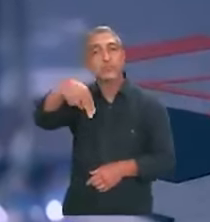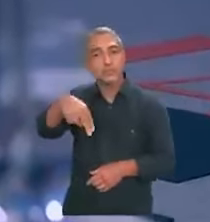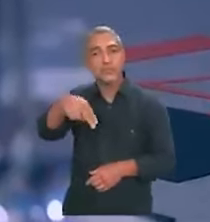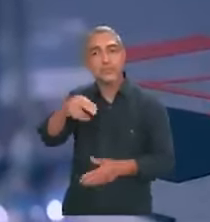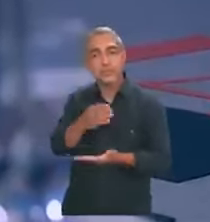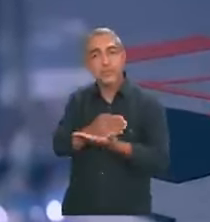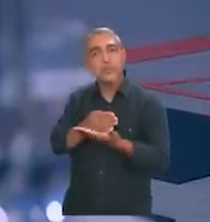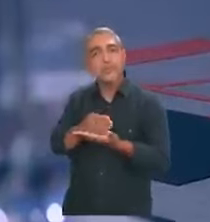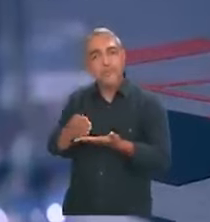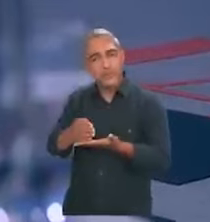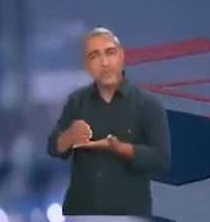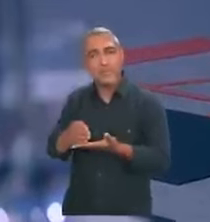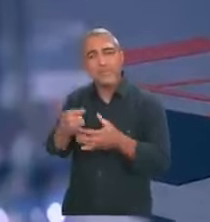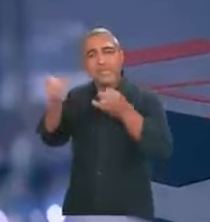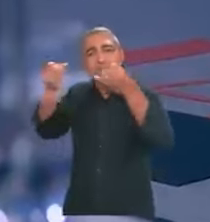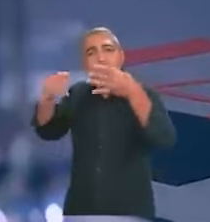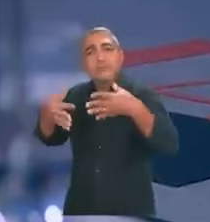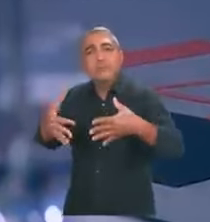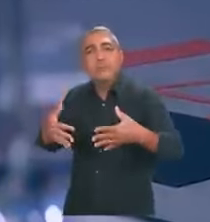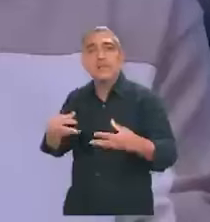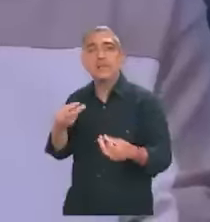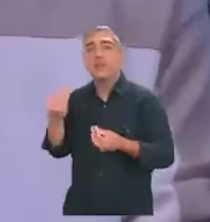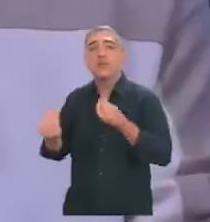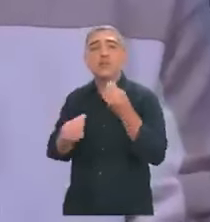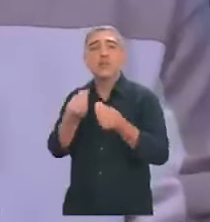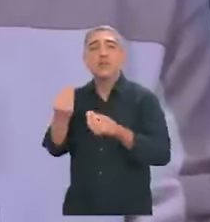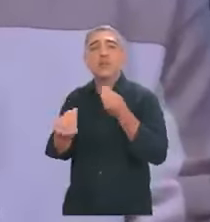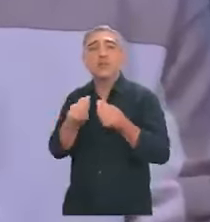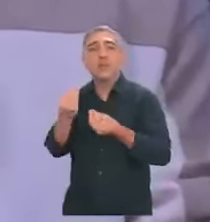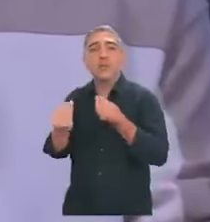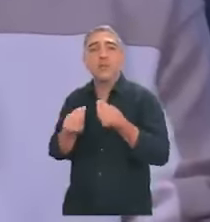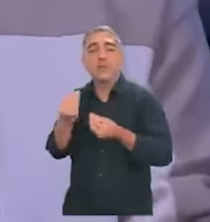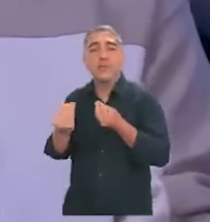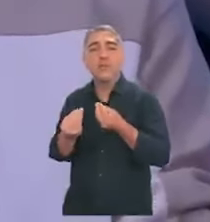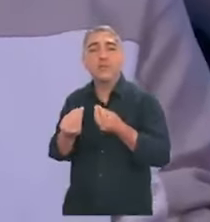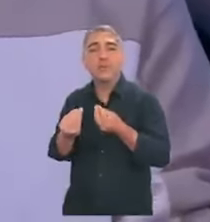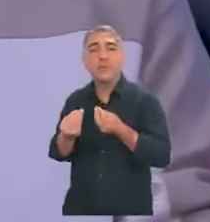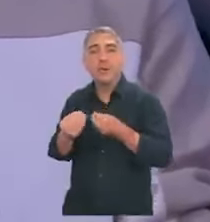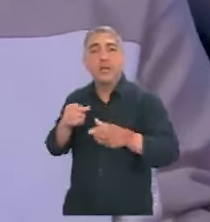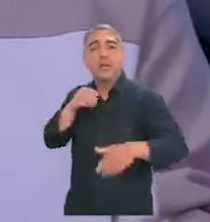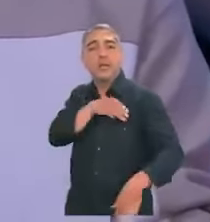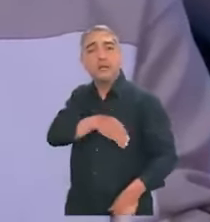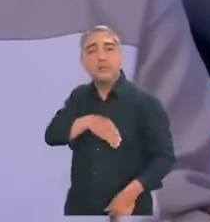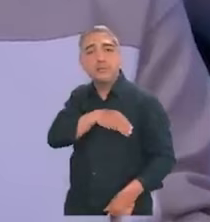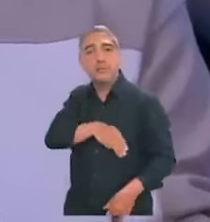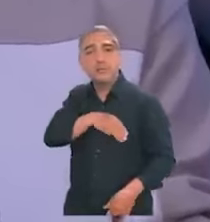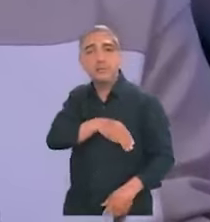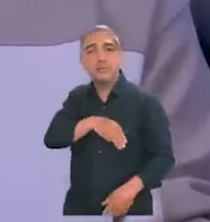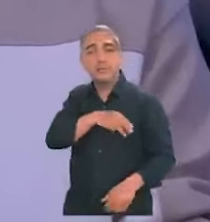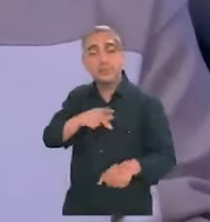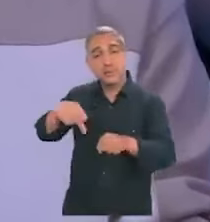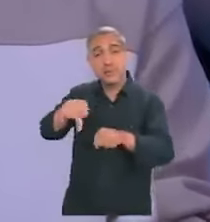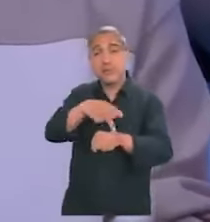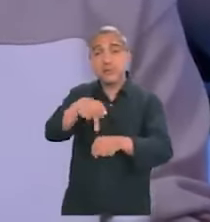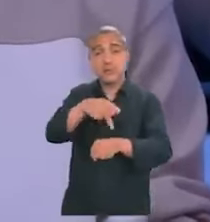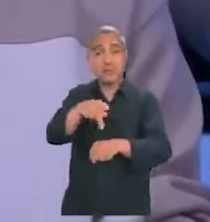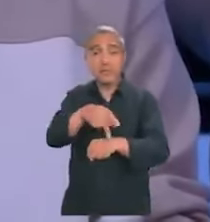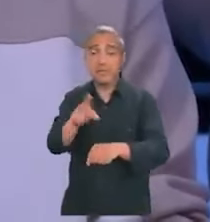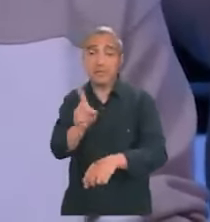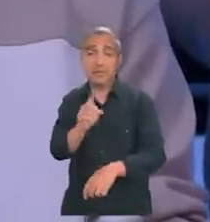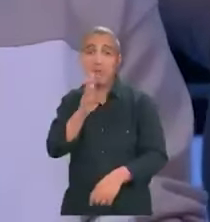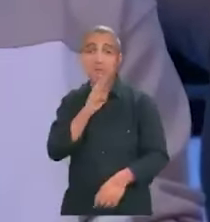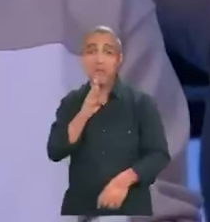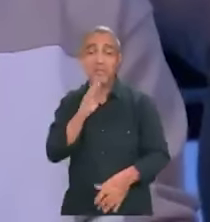pouco, falasse um pouco do Business as Mission em países não alcançados. Como é que funciona isso e como